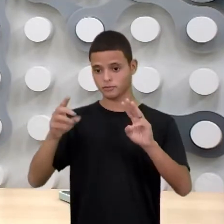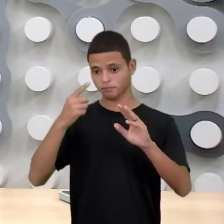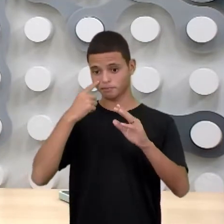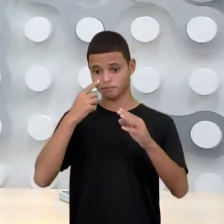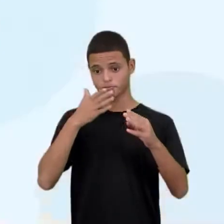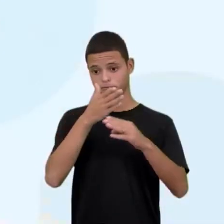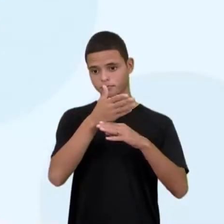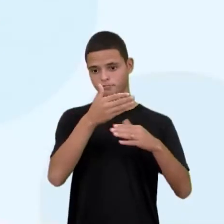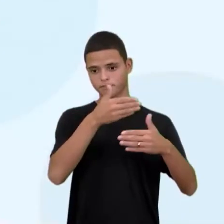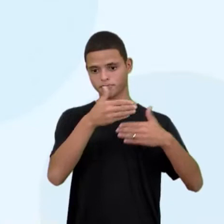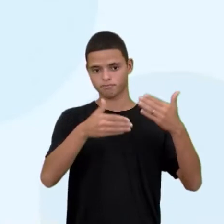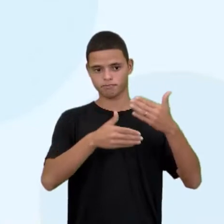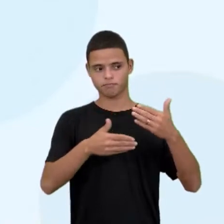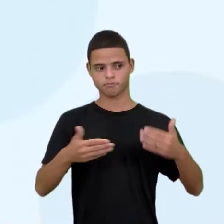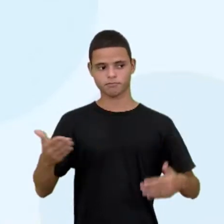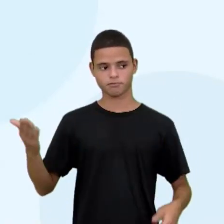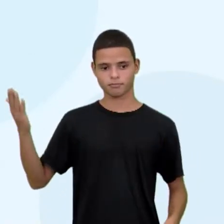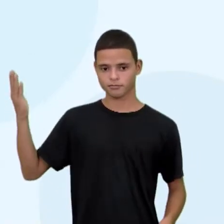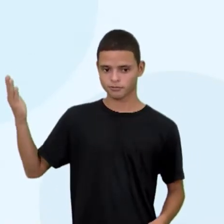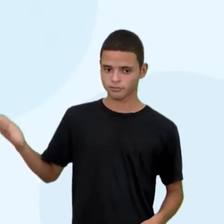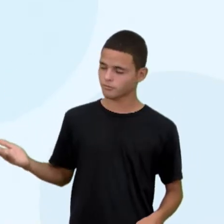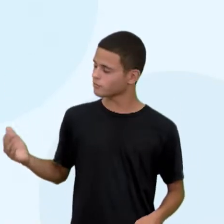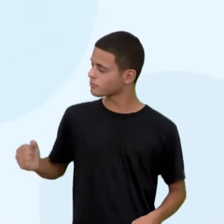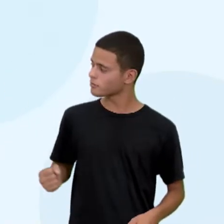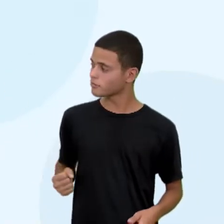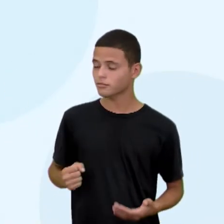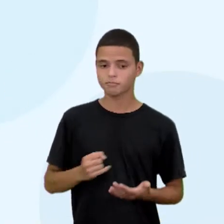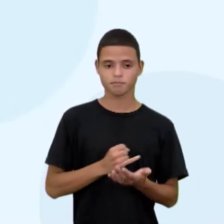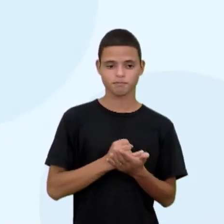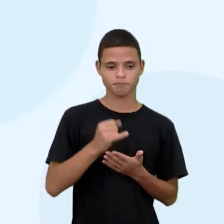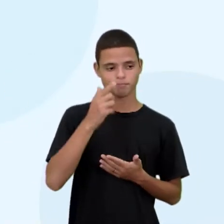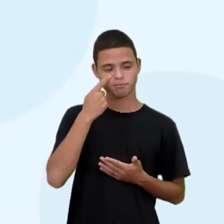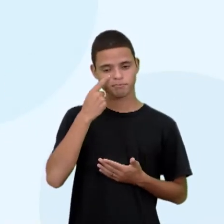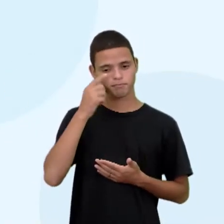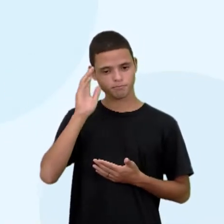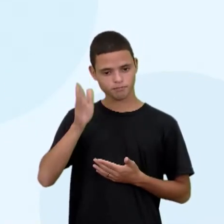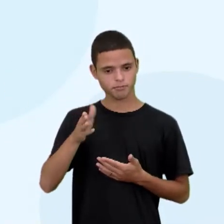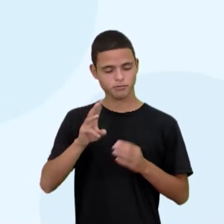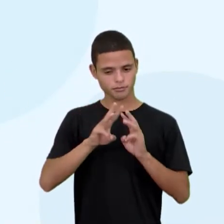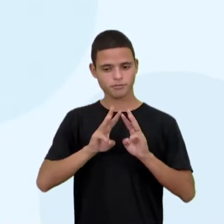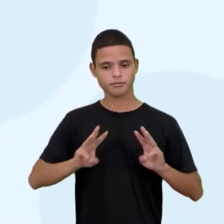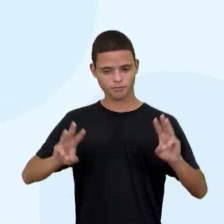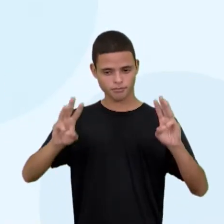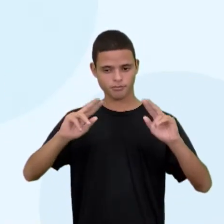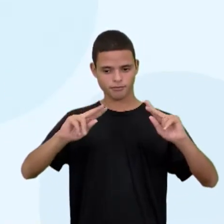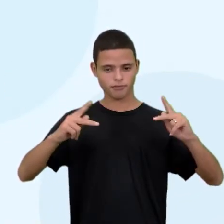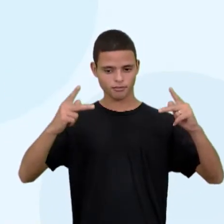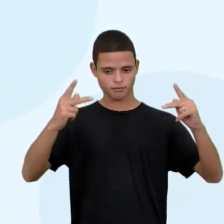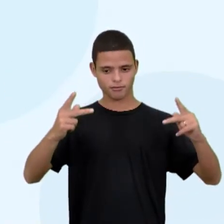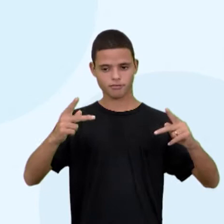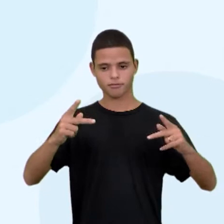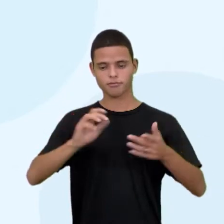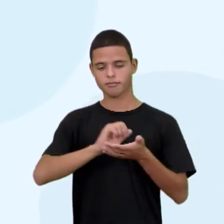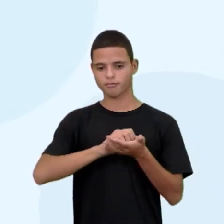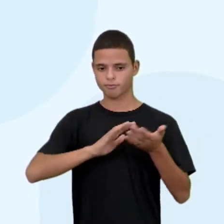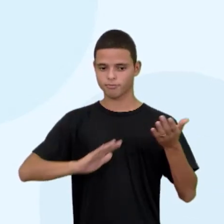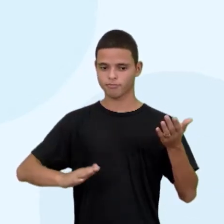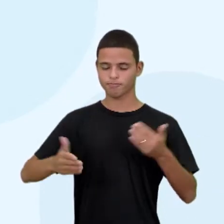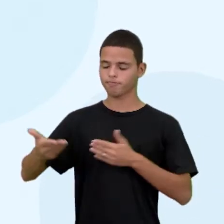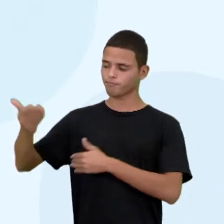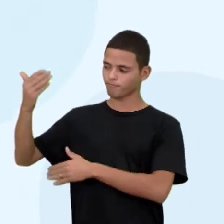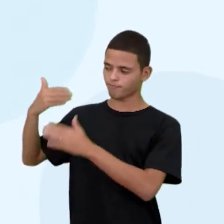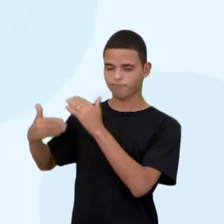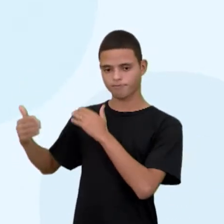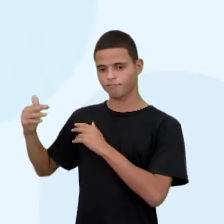próxima tela. Conheça o Brasil População. A gente já viu esse link, né? Eu já mostrei, né, em atividades anteriores sobre